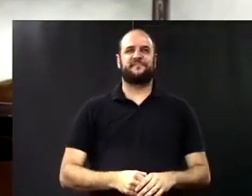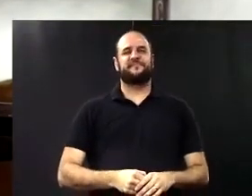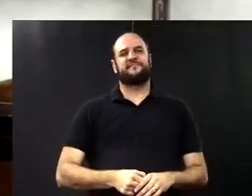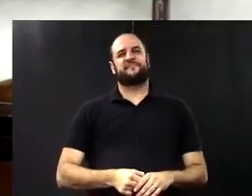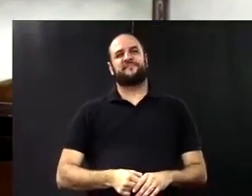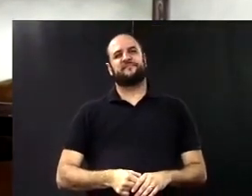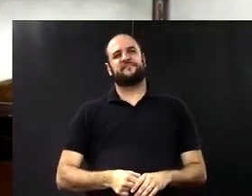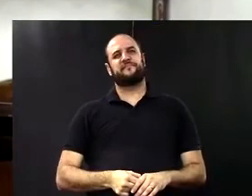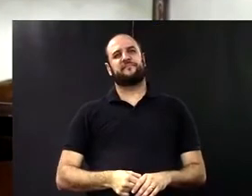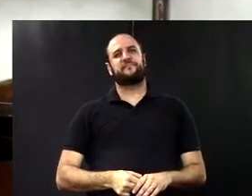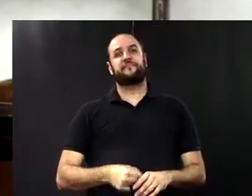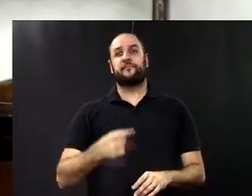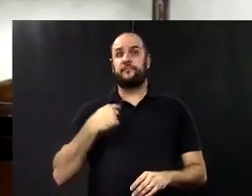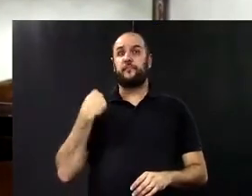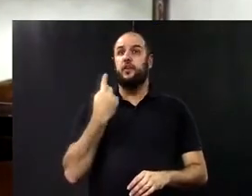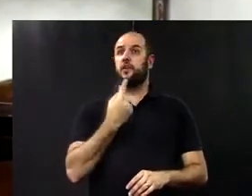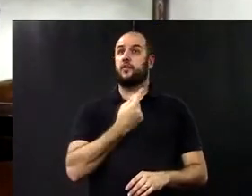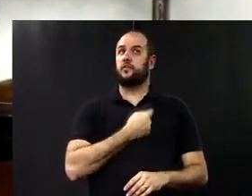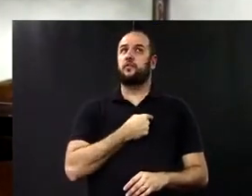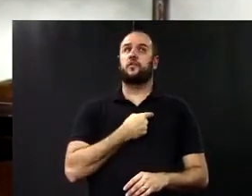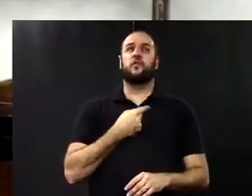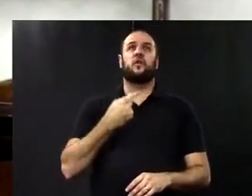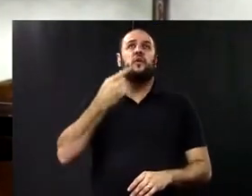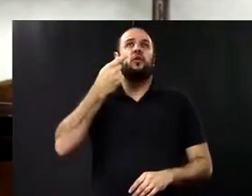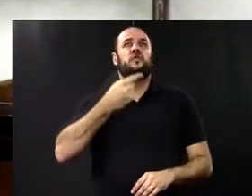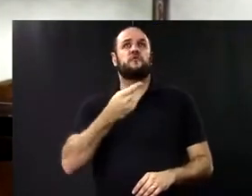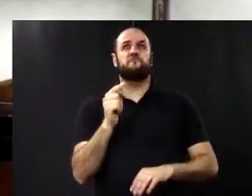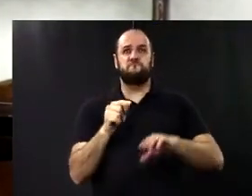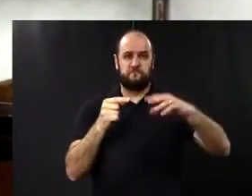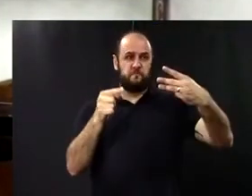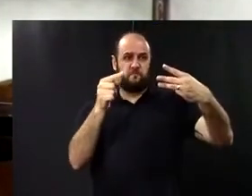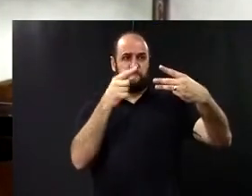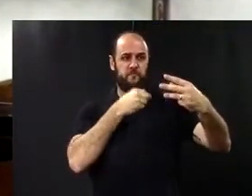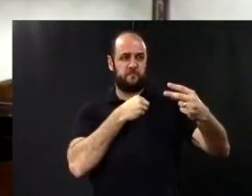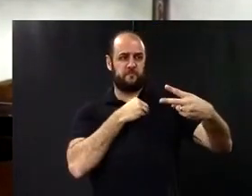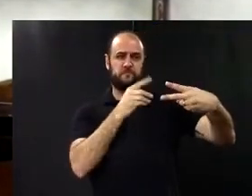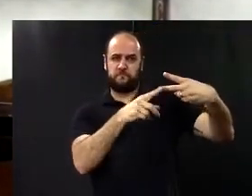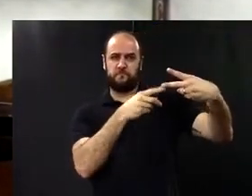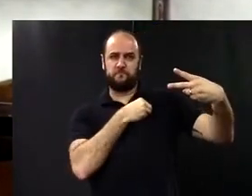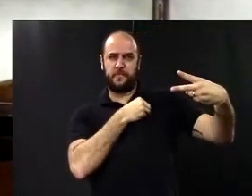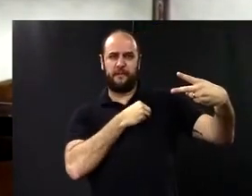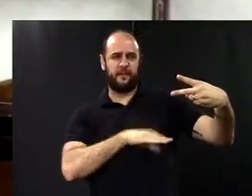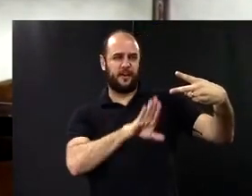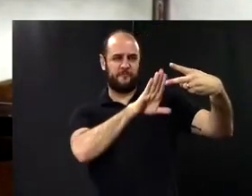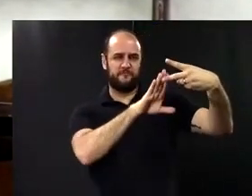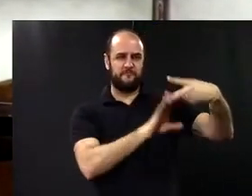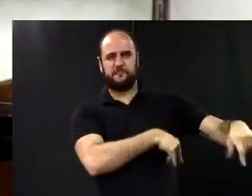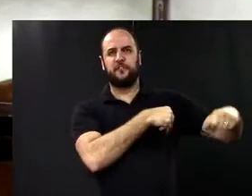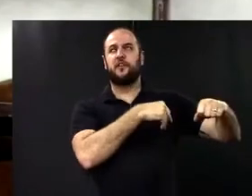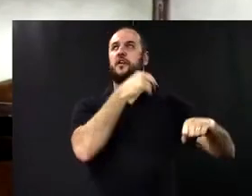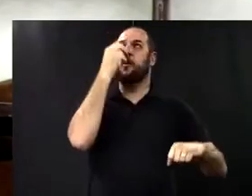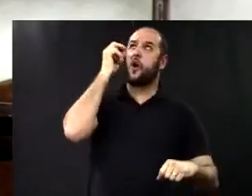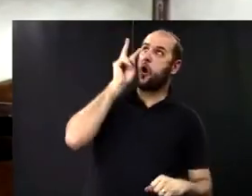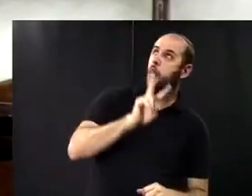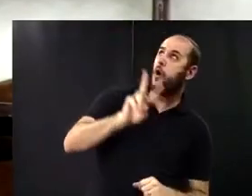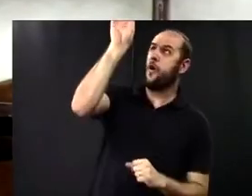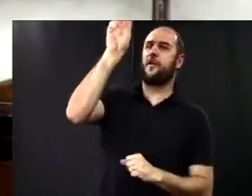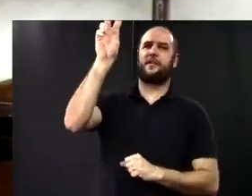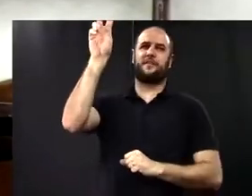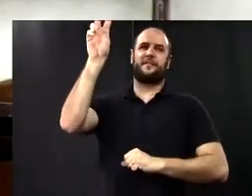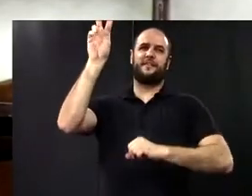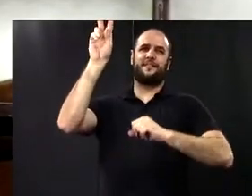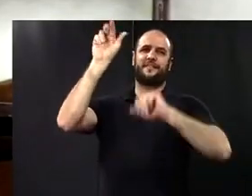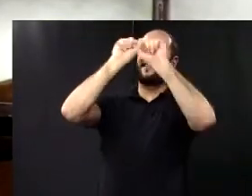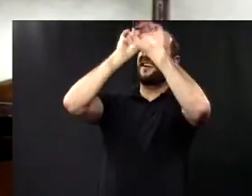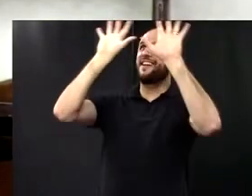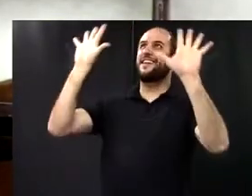maratona. E nós vamos, e tirando esse pecado, nós vamos conseguir olhar para o autor e consumador da fé, pois